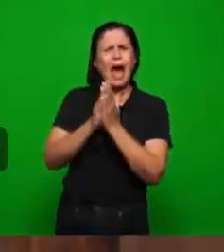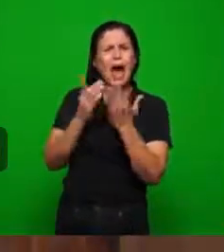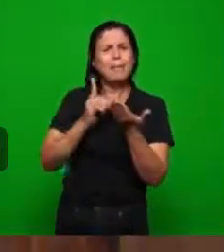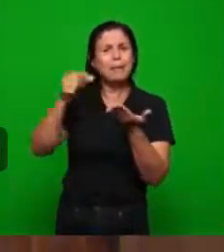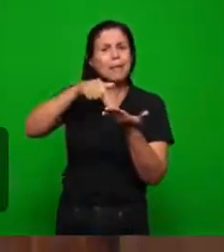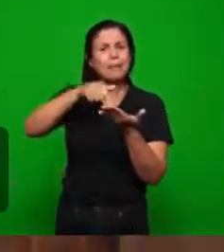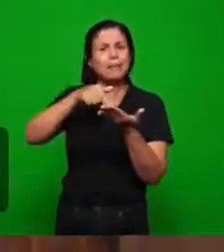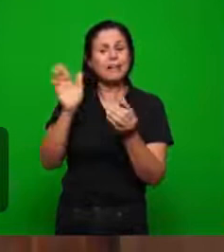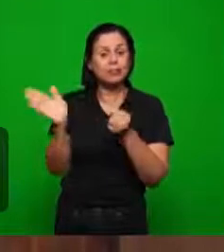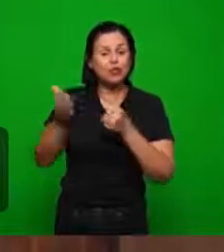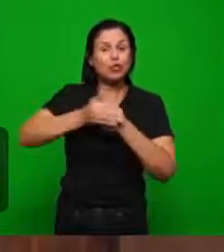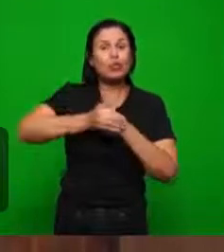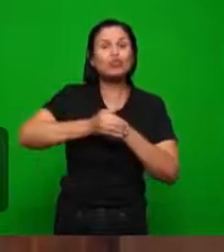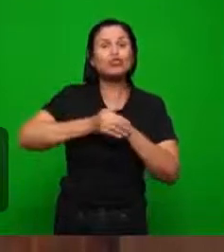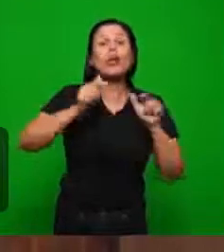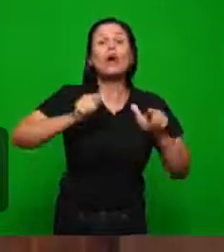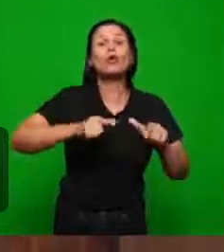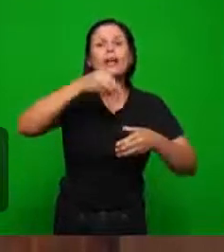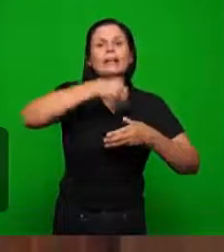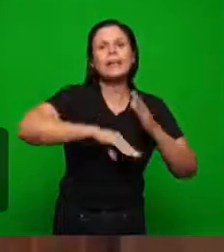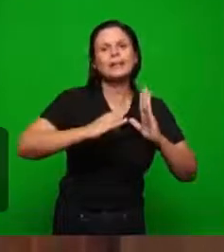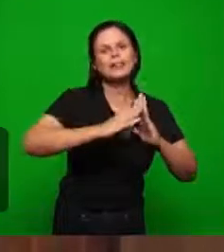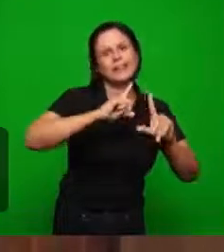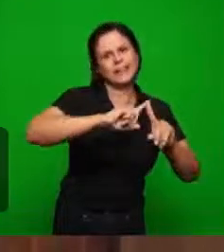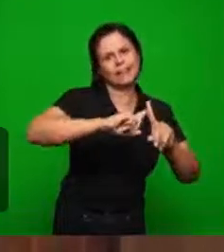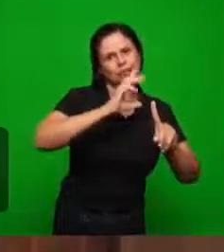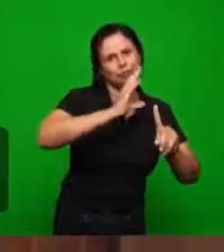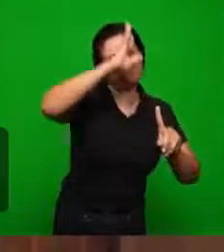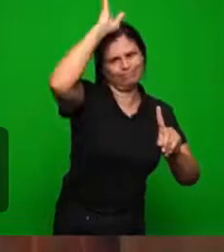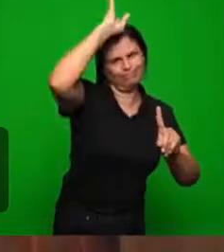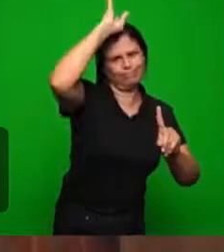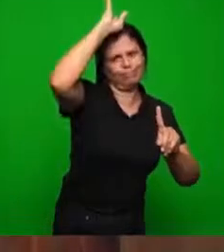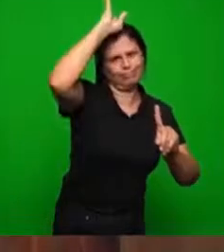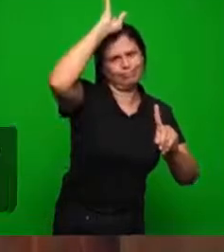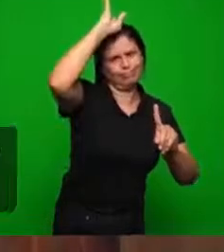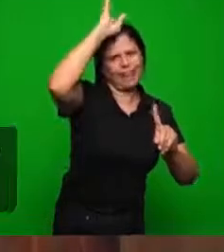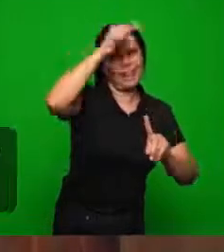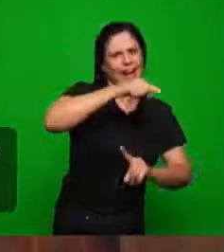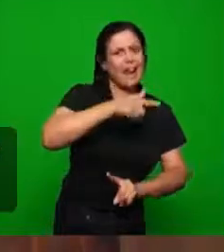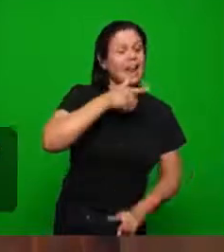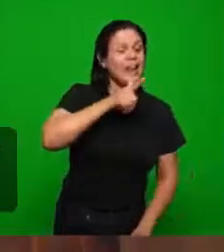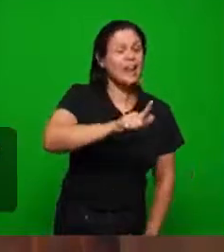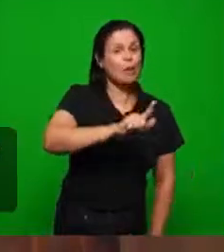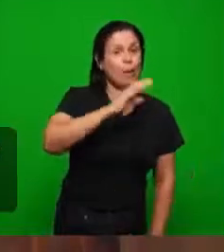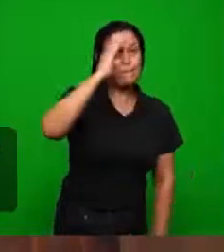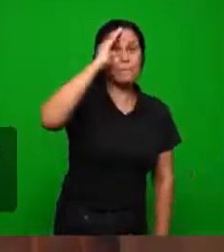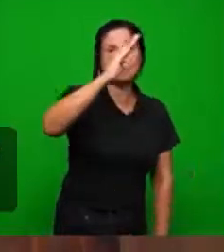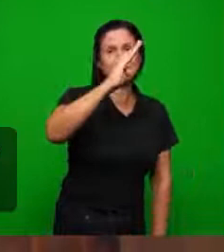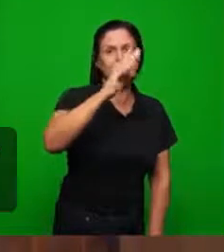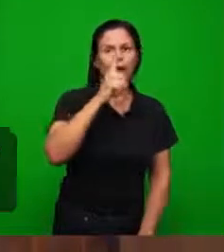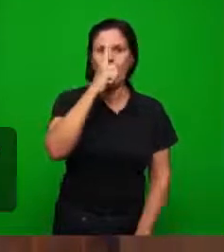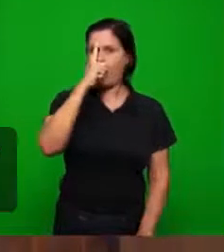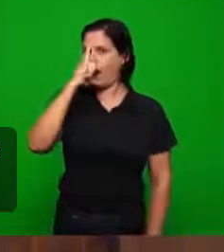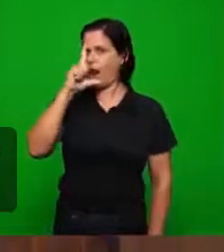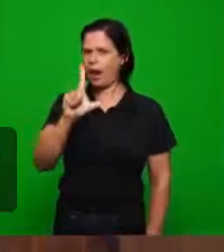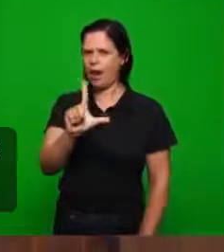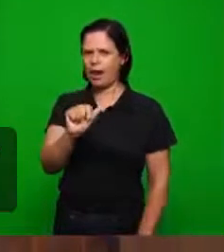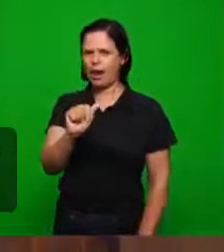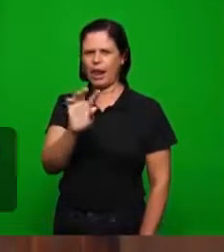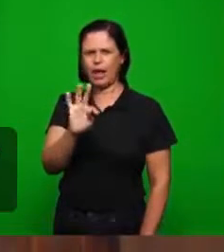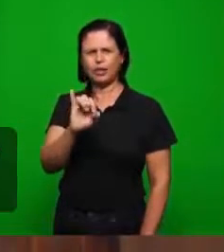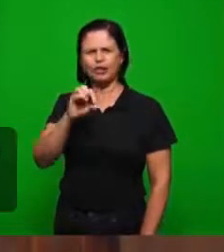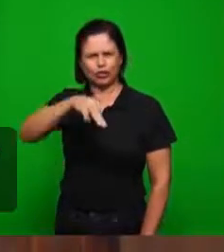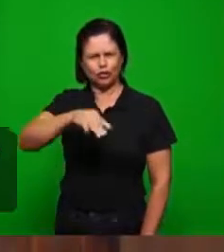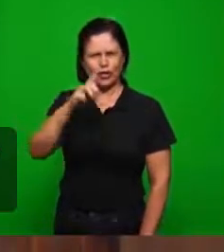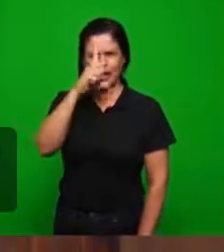o alcance da leitura pelo povo, a língua que se falava era o latim, então ninguém entendia o latim, porque